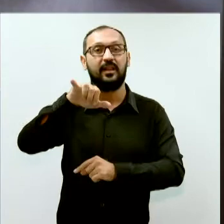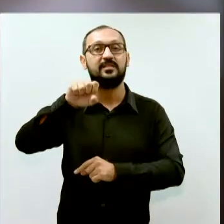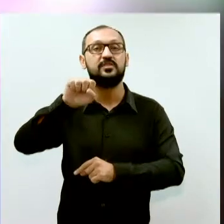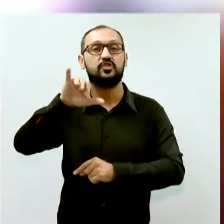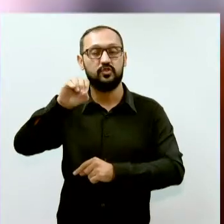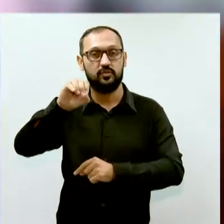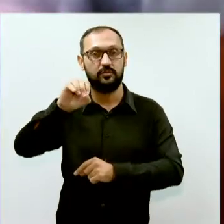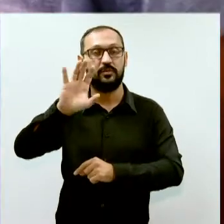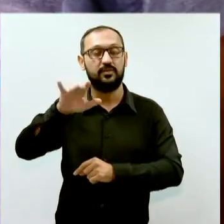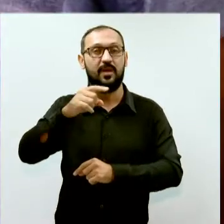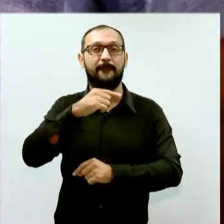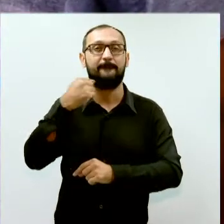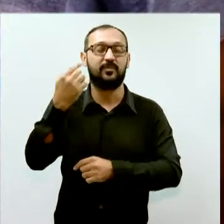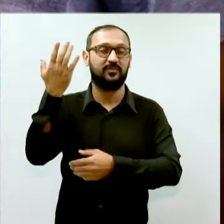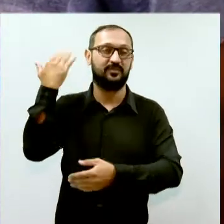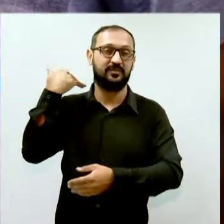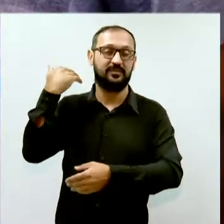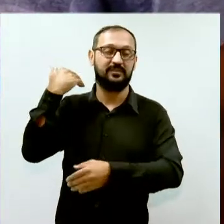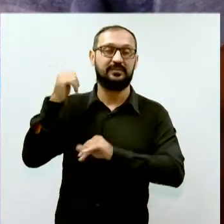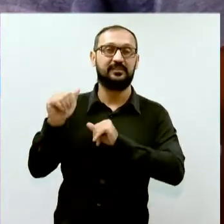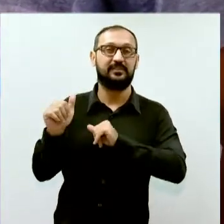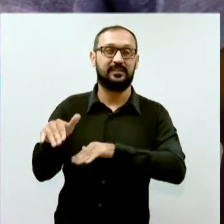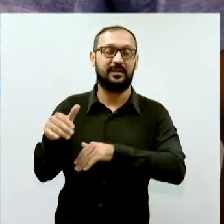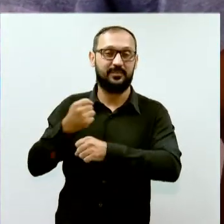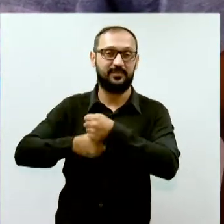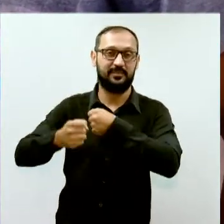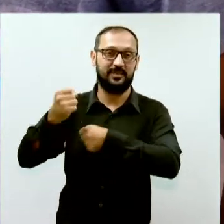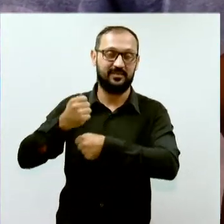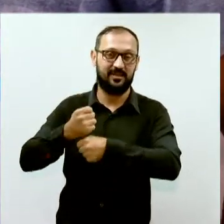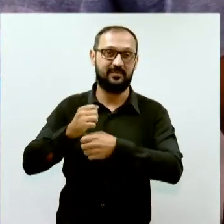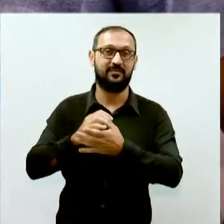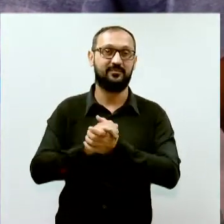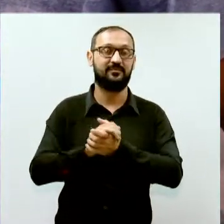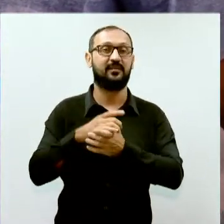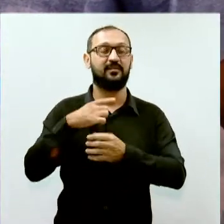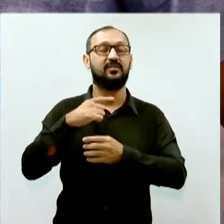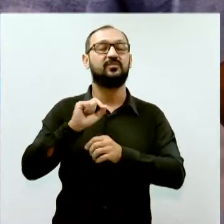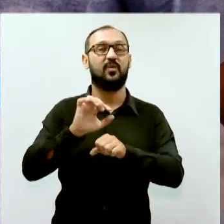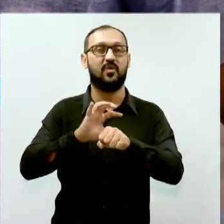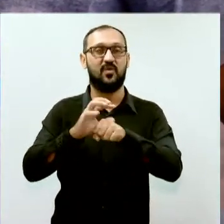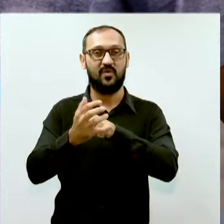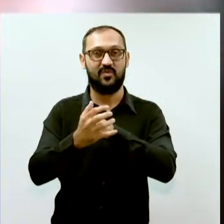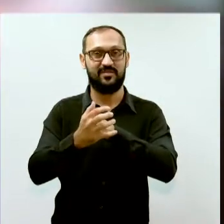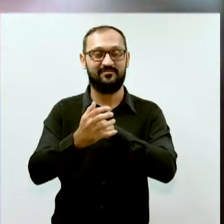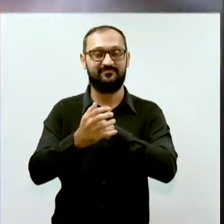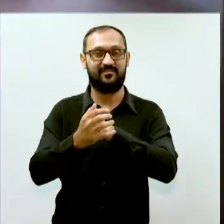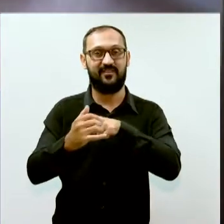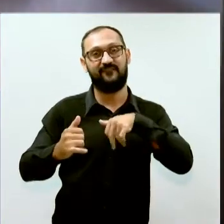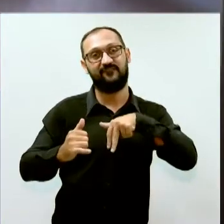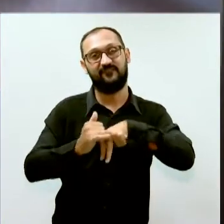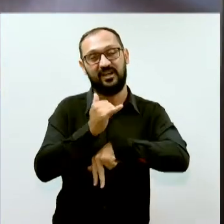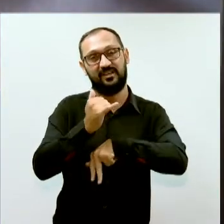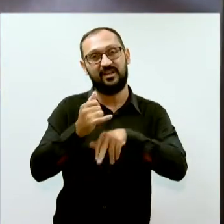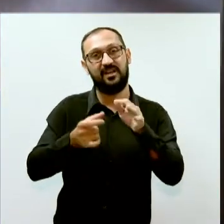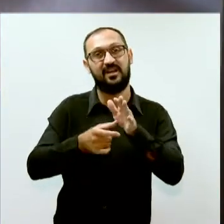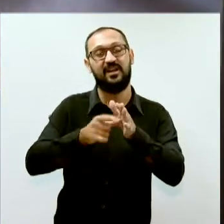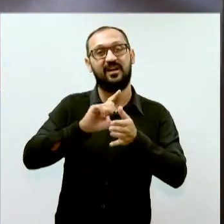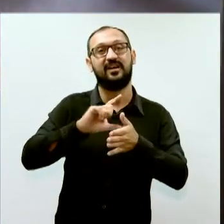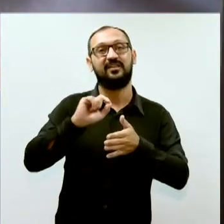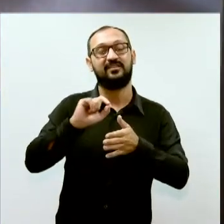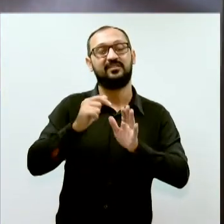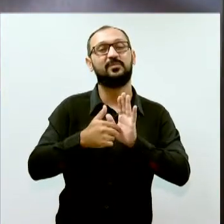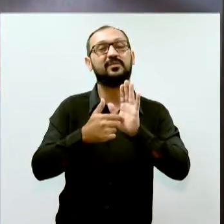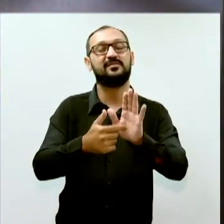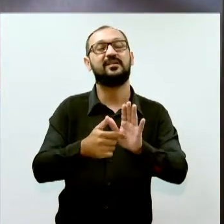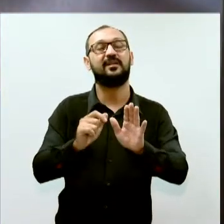Alfredo Pinto, falecido em 24 de setembro do ano passado, vítima do coronavírus. Antes da revelação, né,